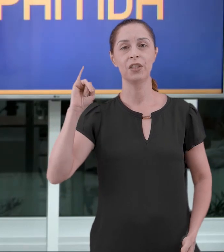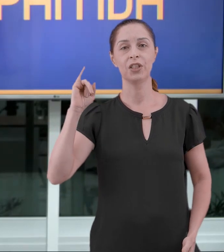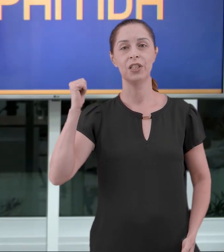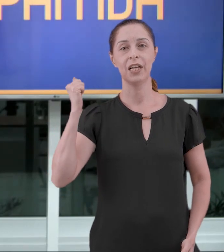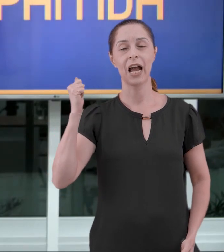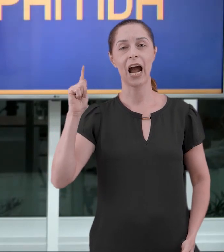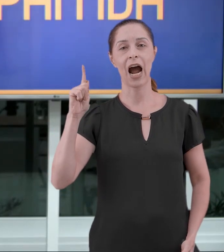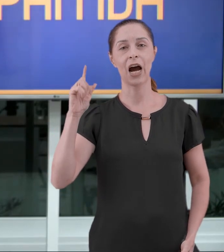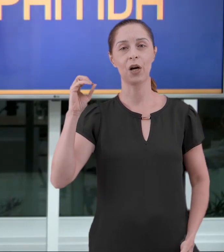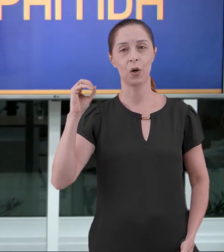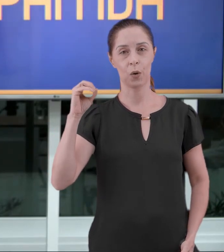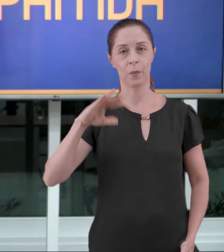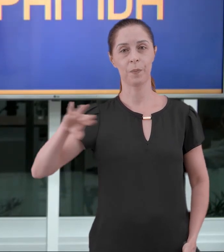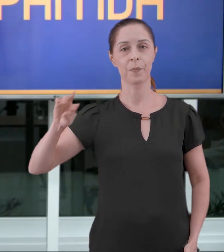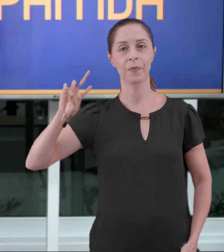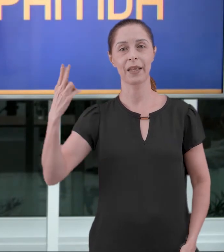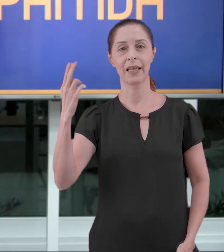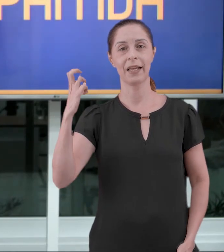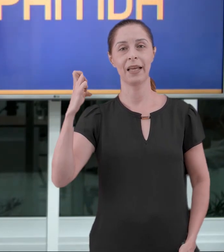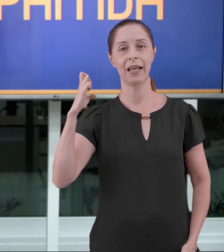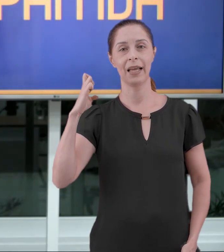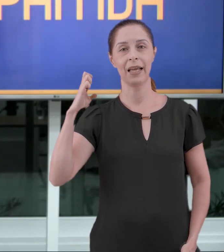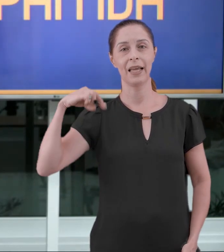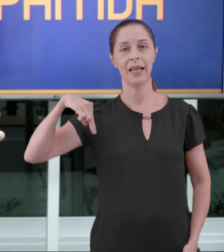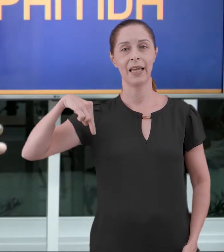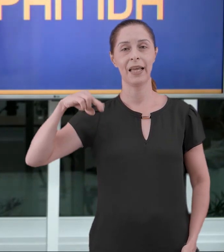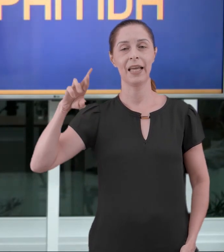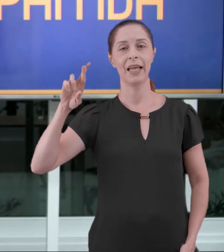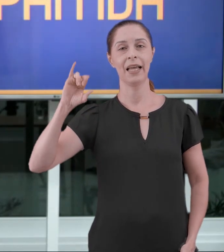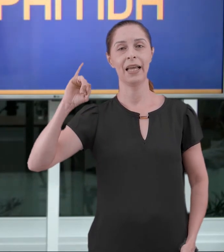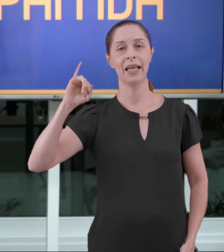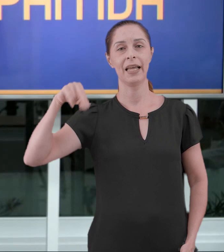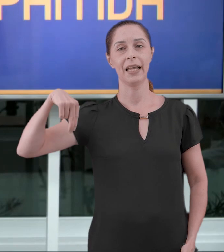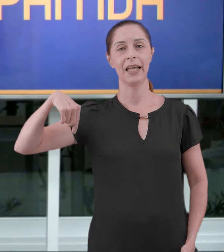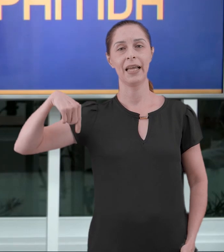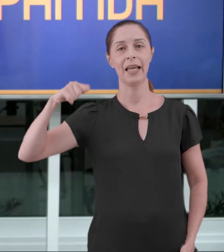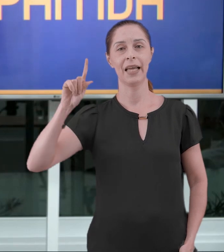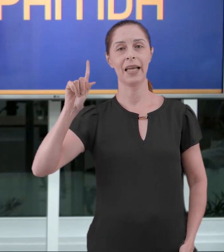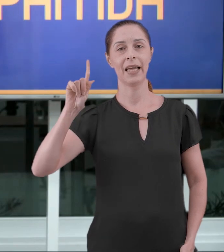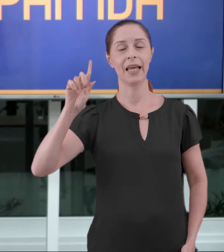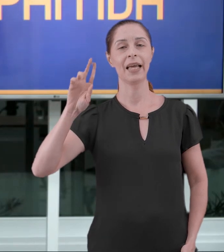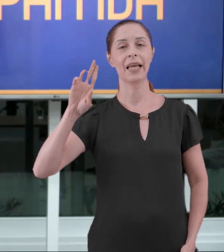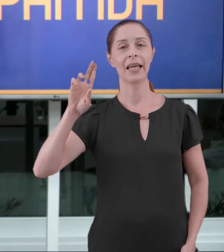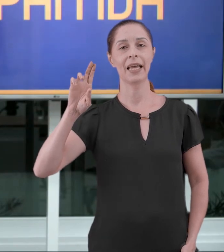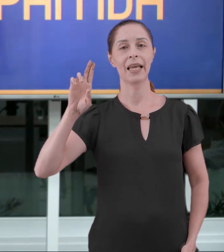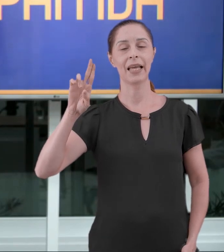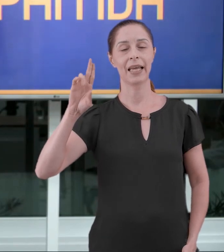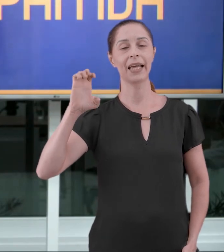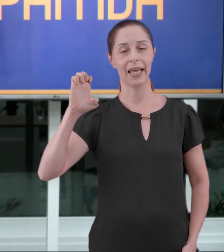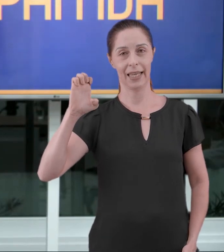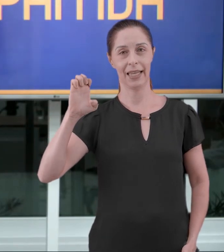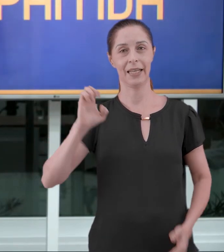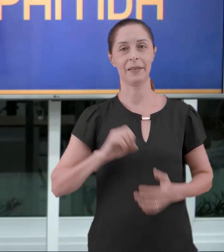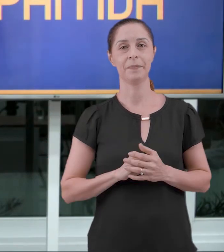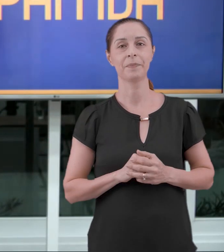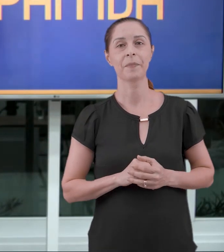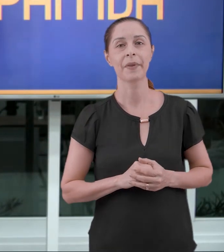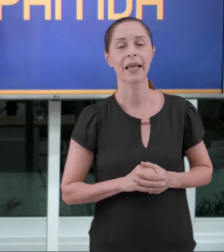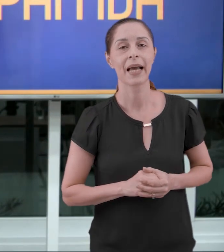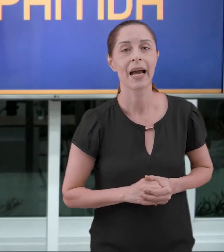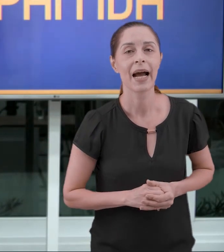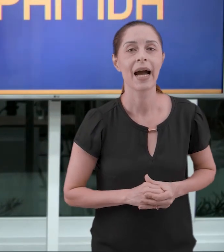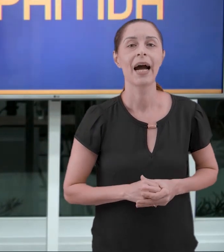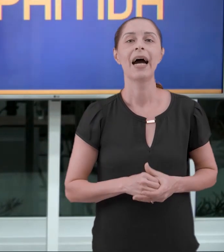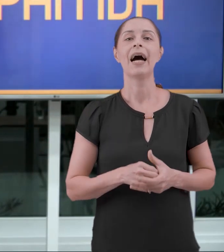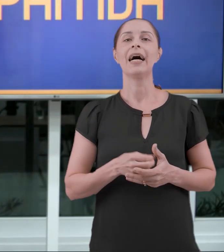famílias, com informações bíblicas, divulga, porque vai edificar muitas famílias. Na sexta-feira com a Márcia